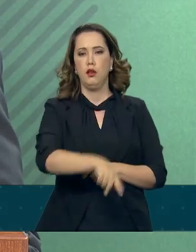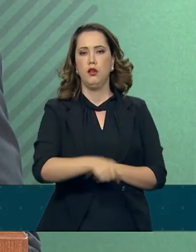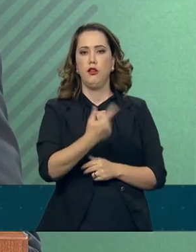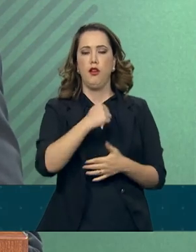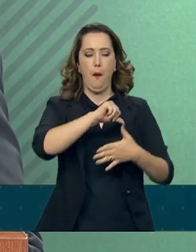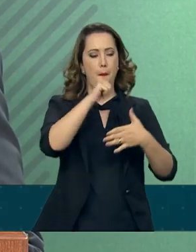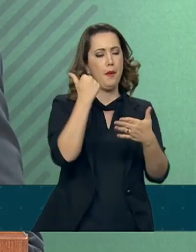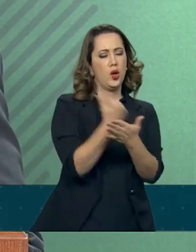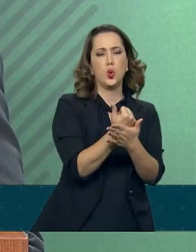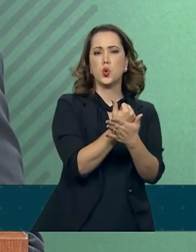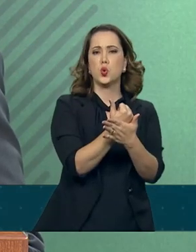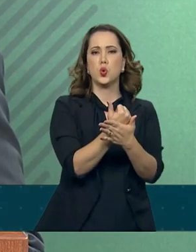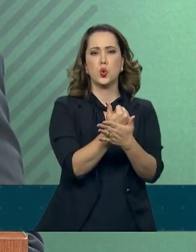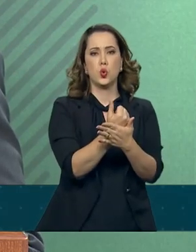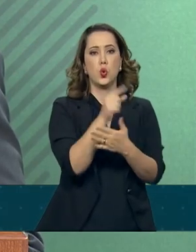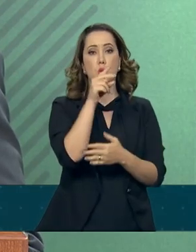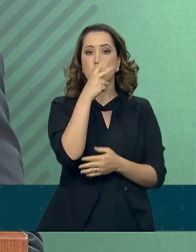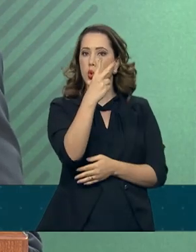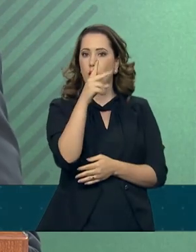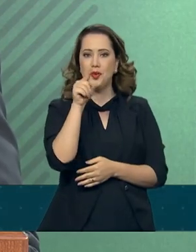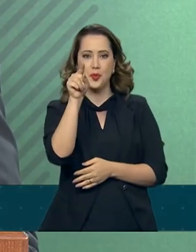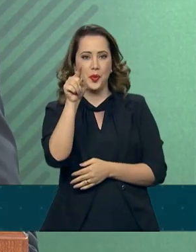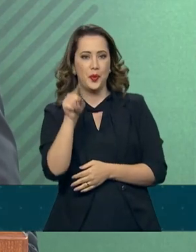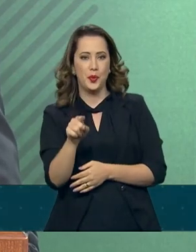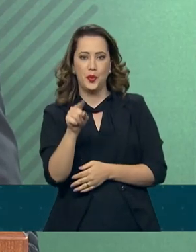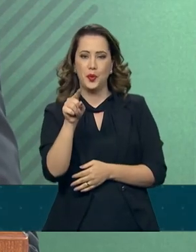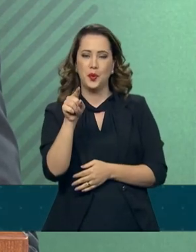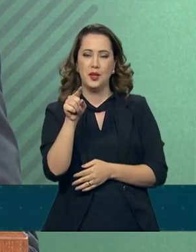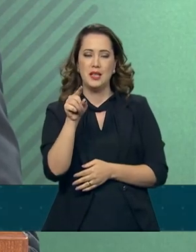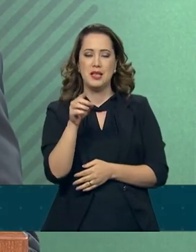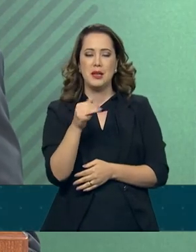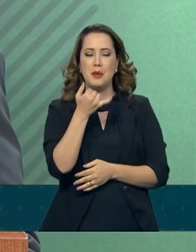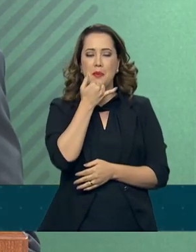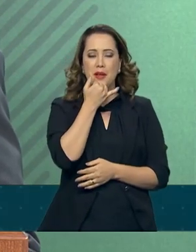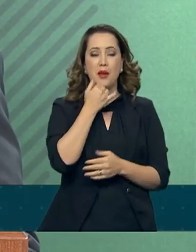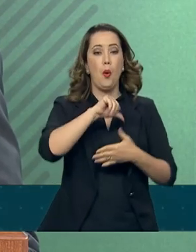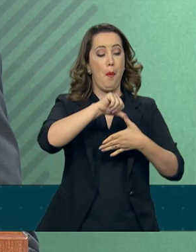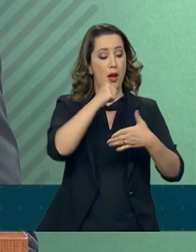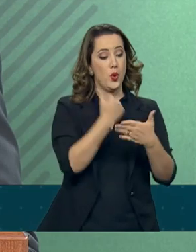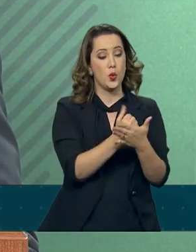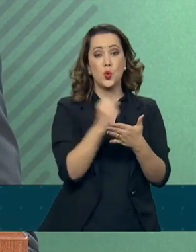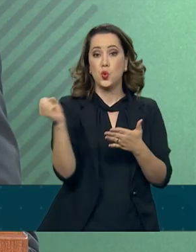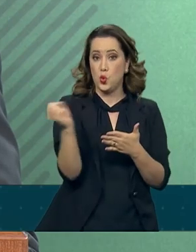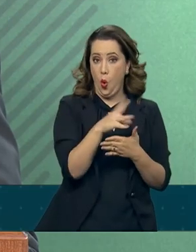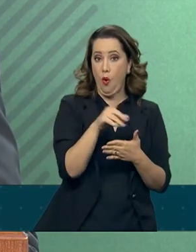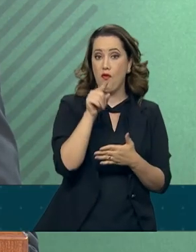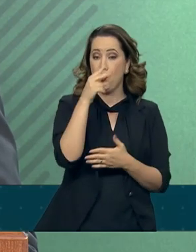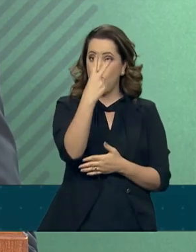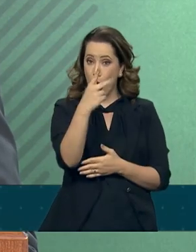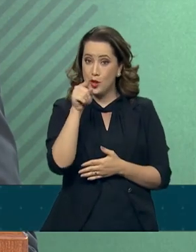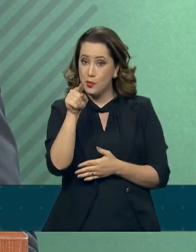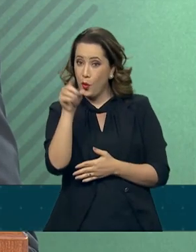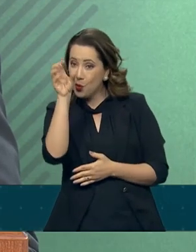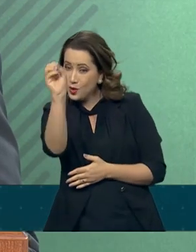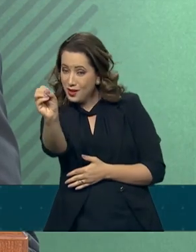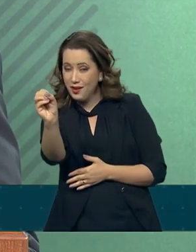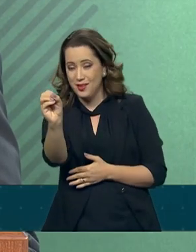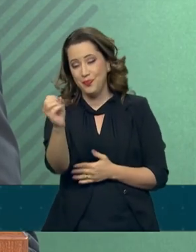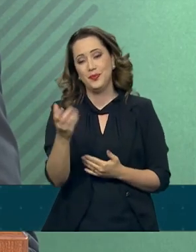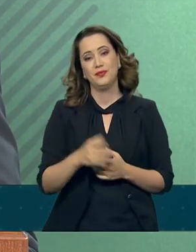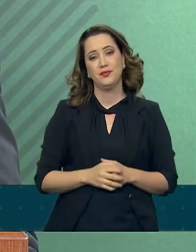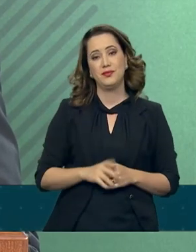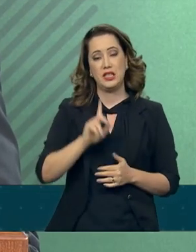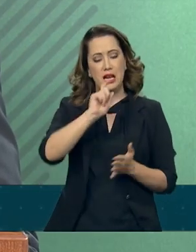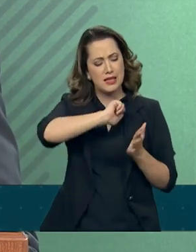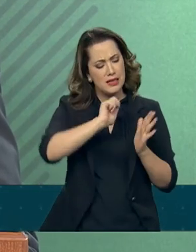mercosul 2.0 uma das principais atividades da cúpula será a assinatura do